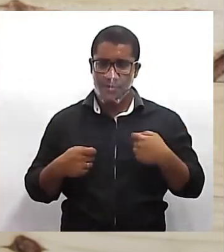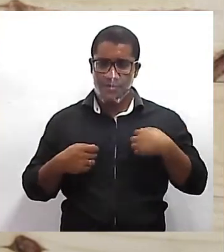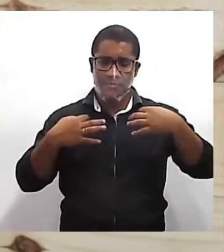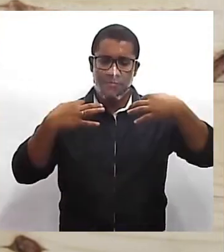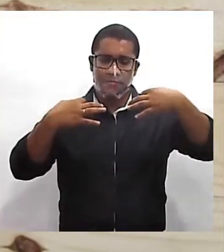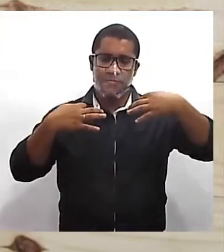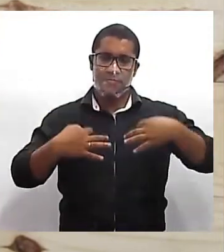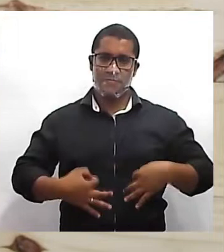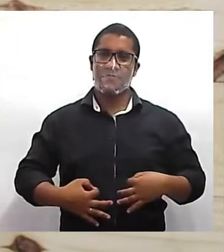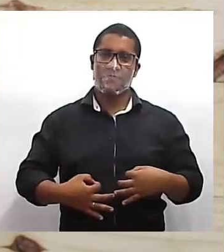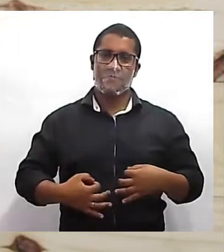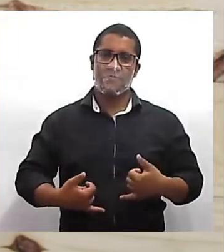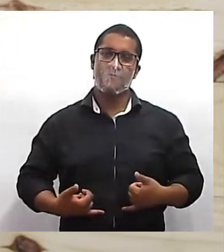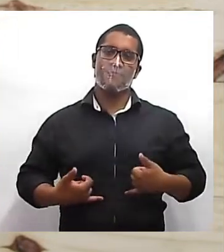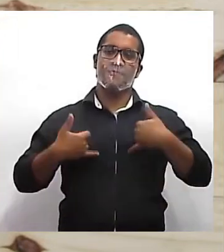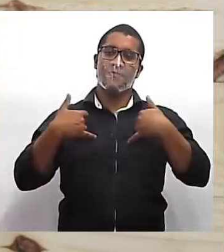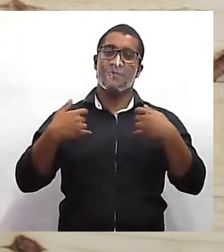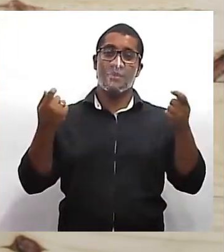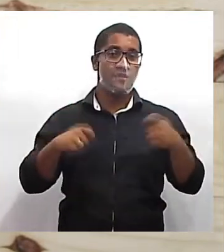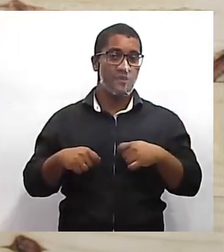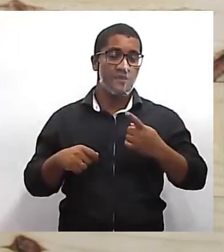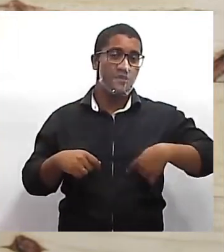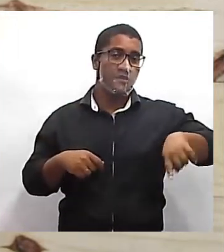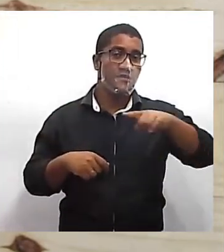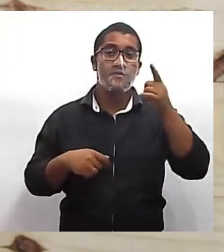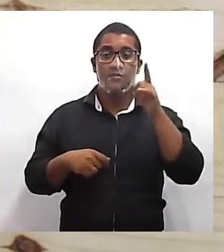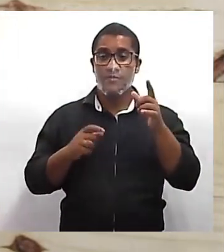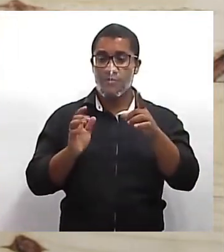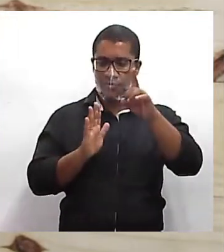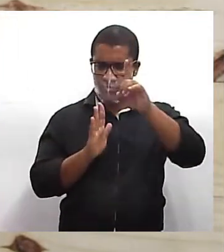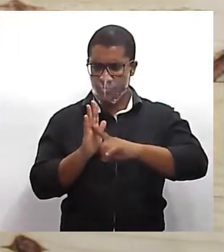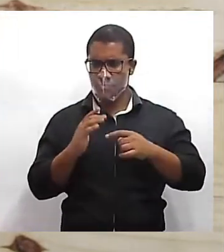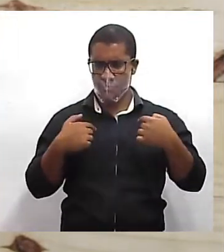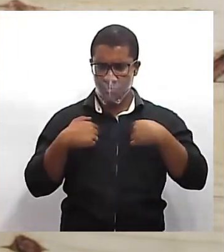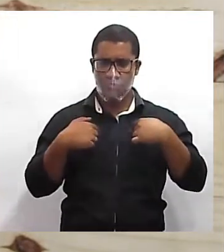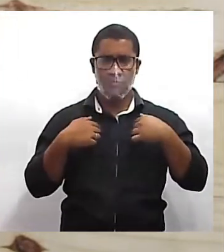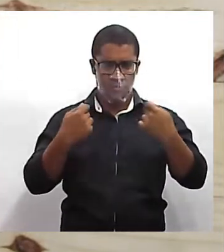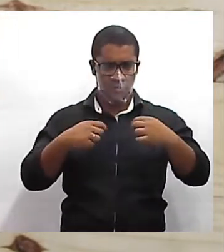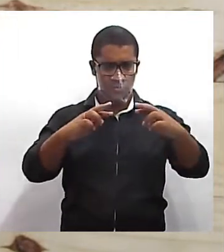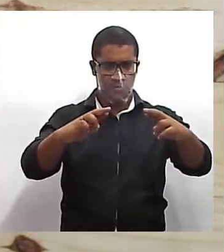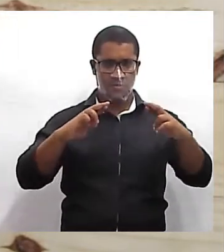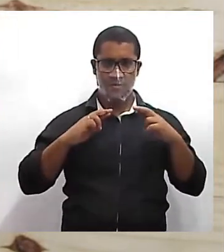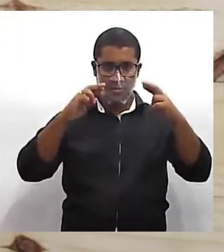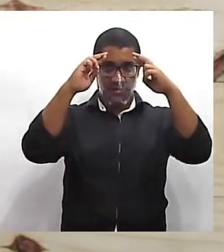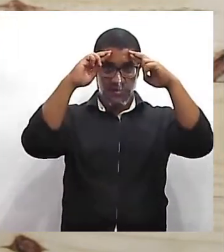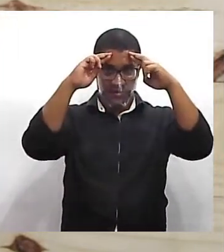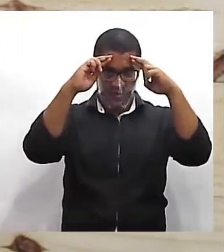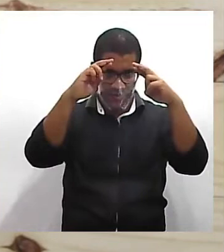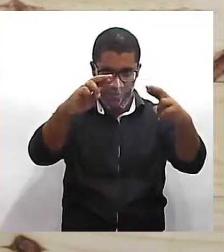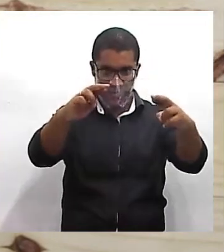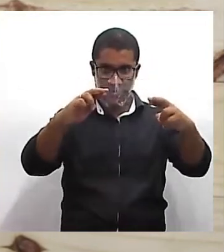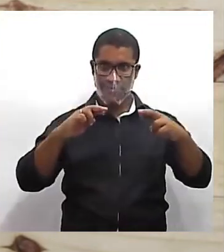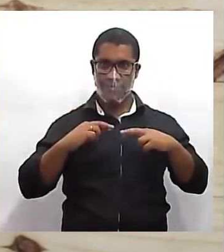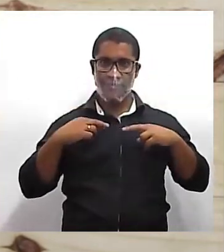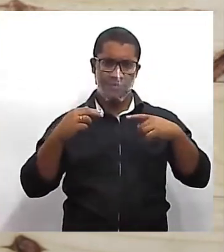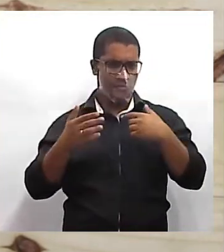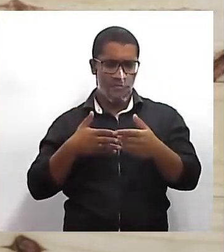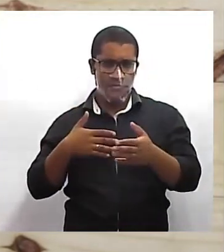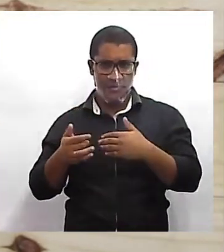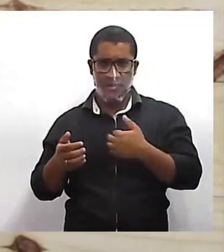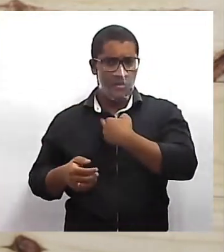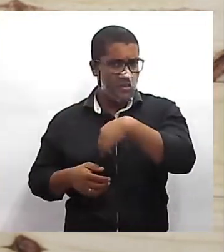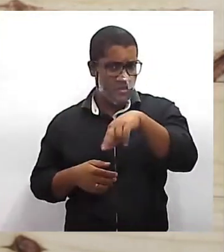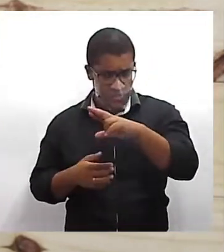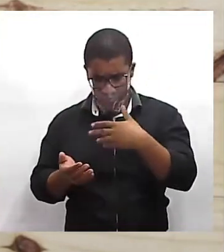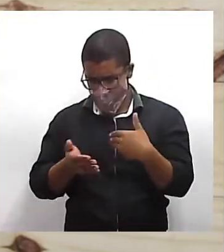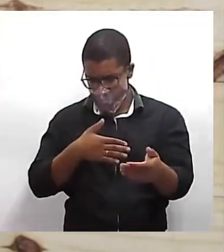nos faz com que percebamos o direito que temos a sermos tratados com respeito e dignidade, independente do nosso credo,